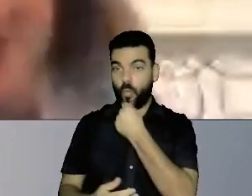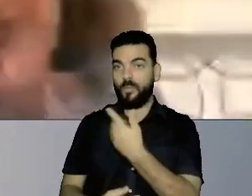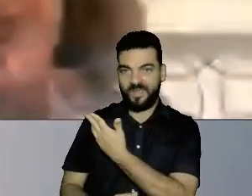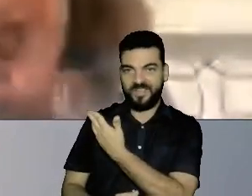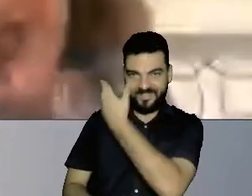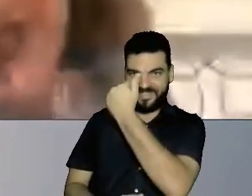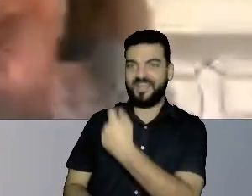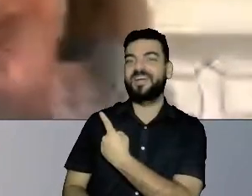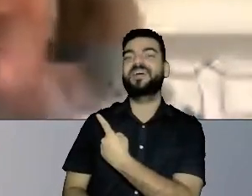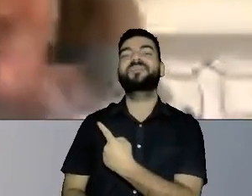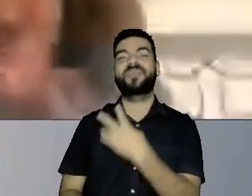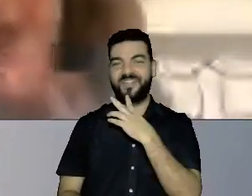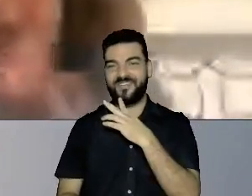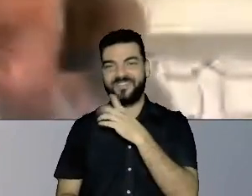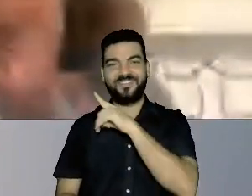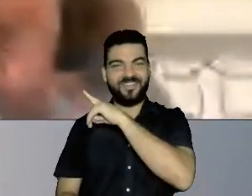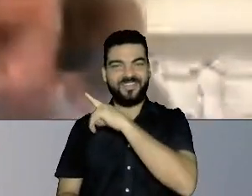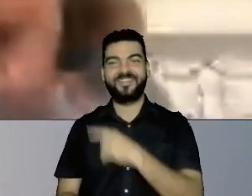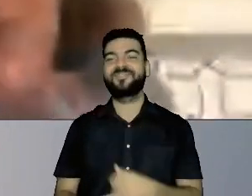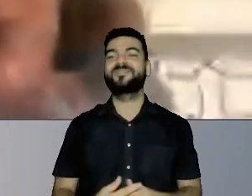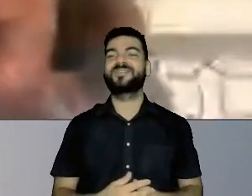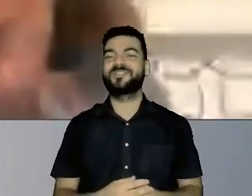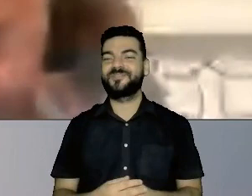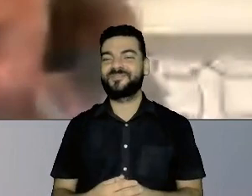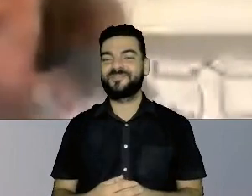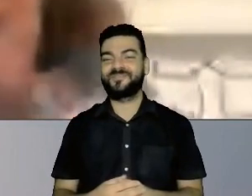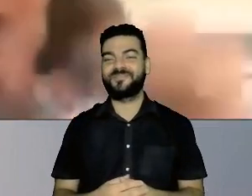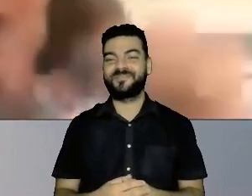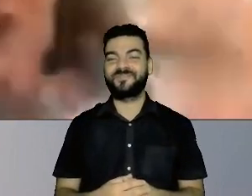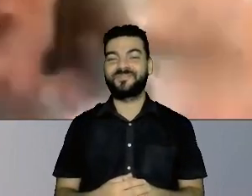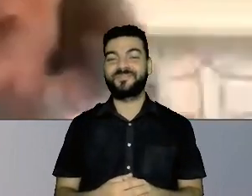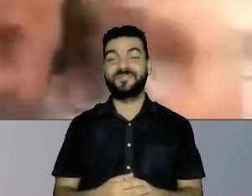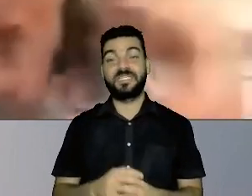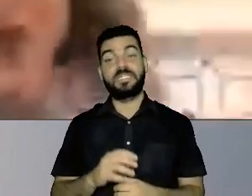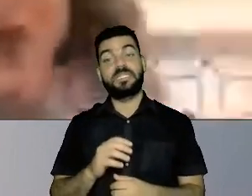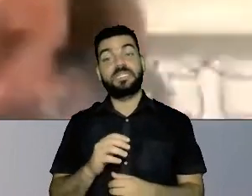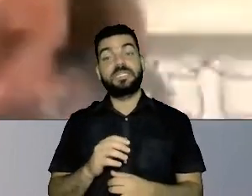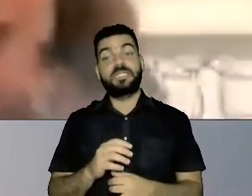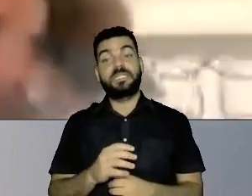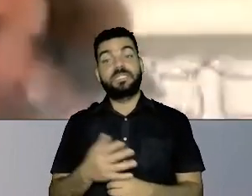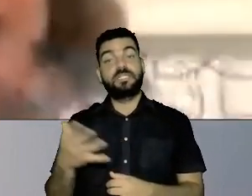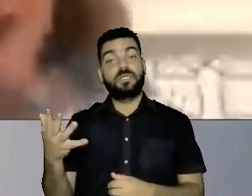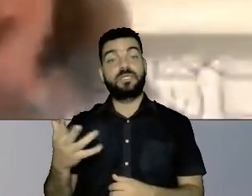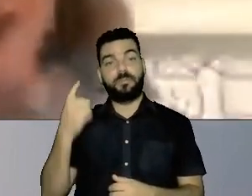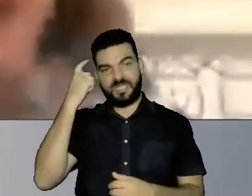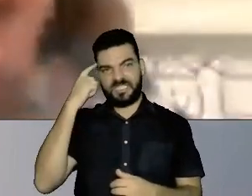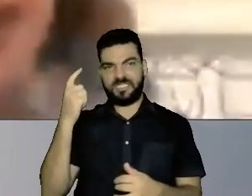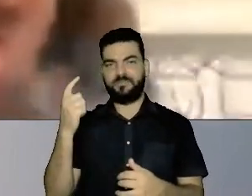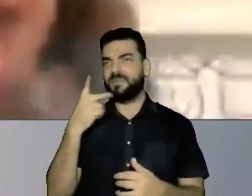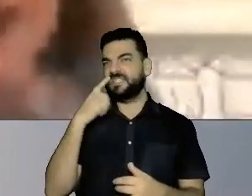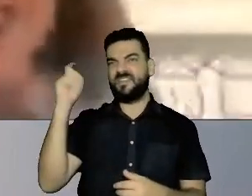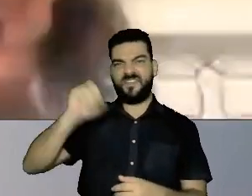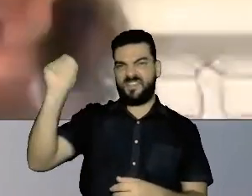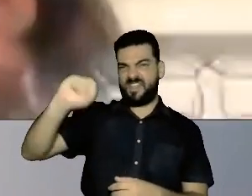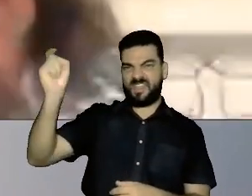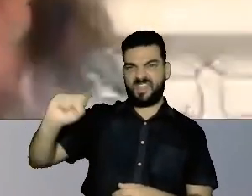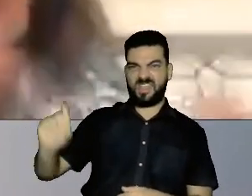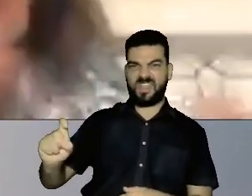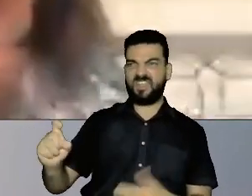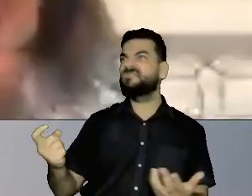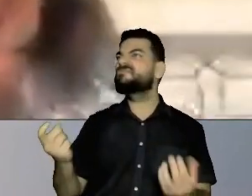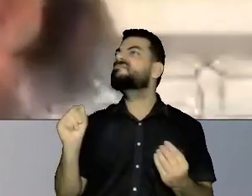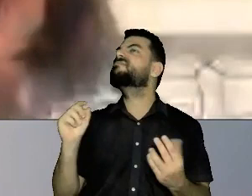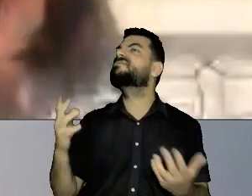aí mais sobre isso, e se uma obra que é um monte de risquinho, quando está no